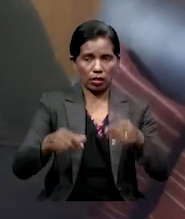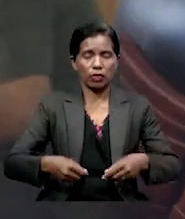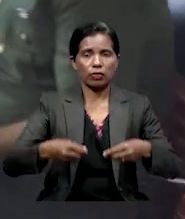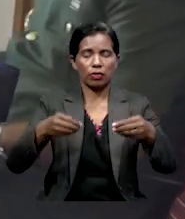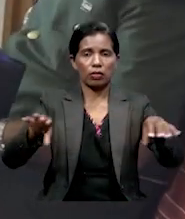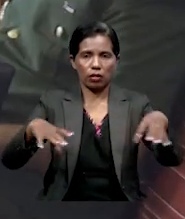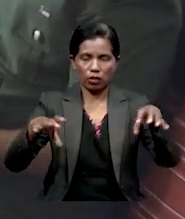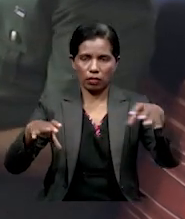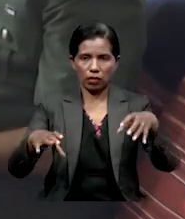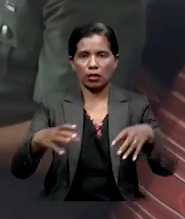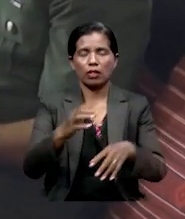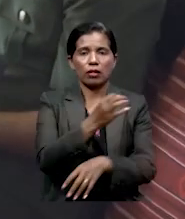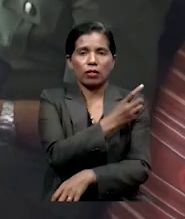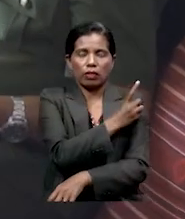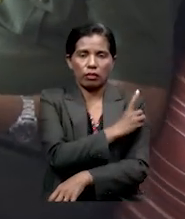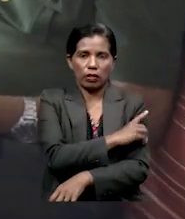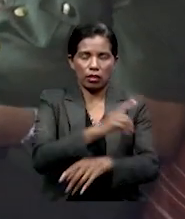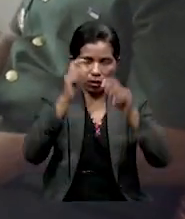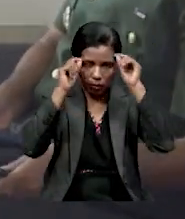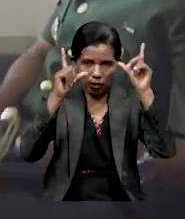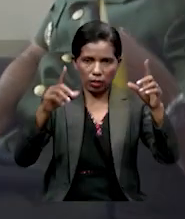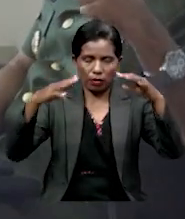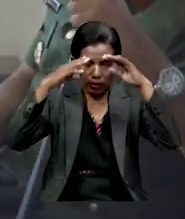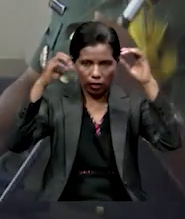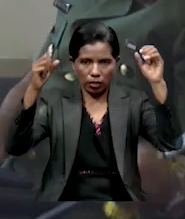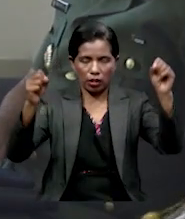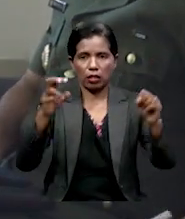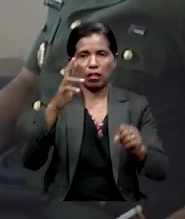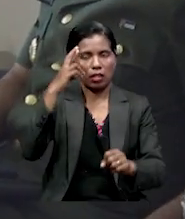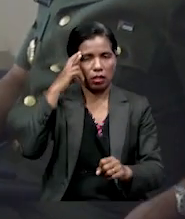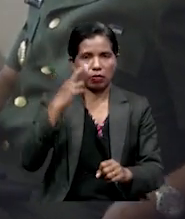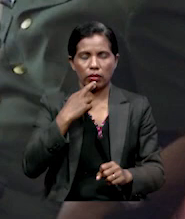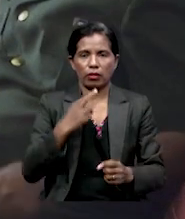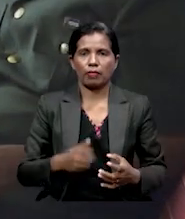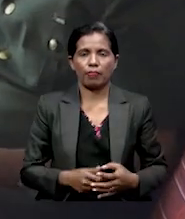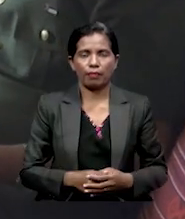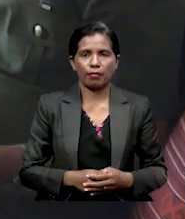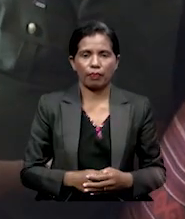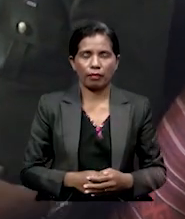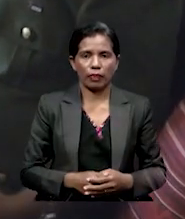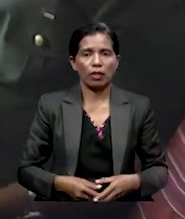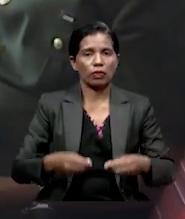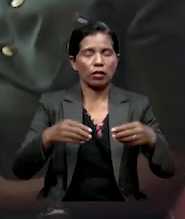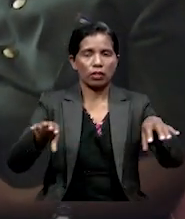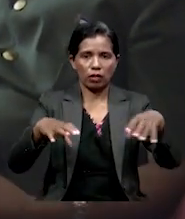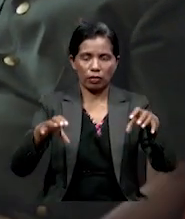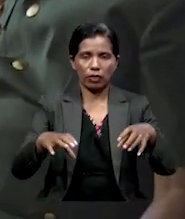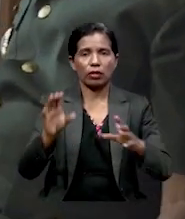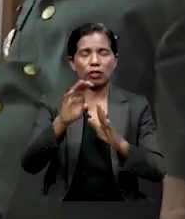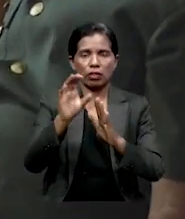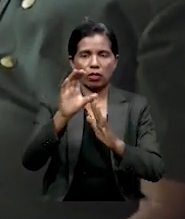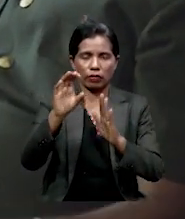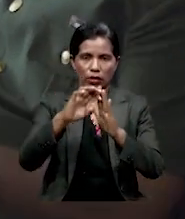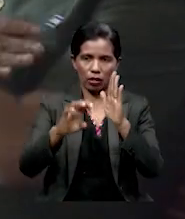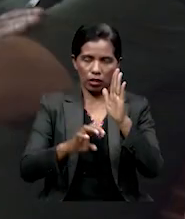Falentil Força de Defesa Timor-Leste, para o Presidente da República, José Ramos Horta. Além de atualizar o serviço Chefe de Estado, Ronamos